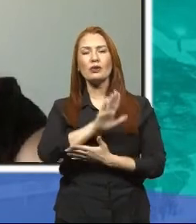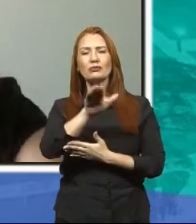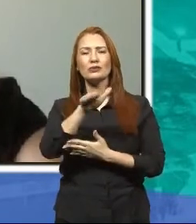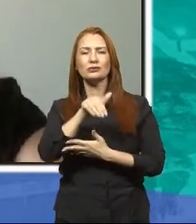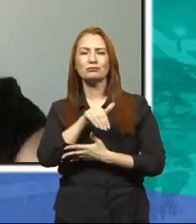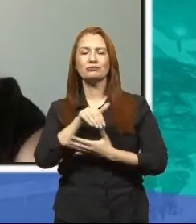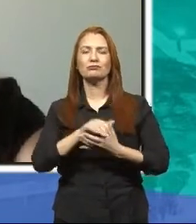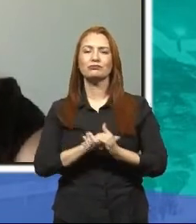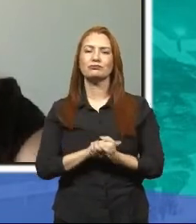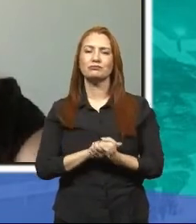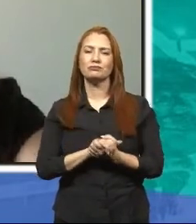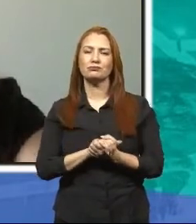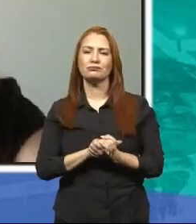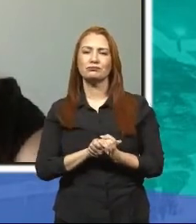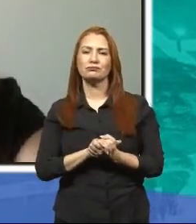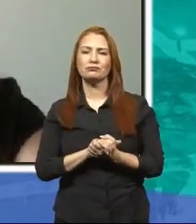nosso